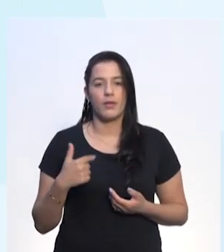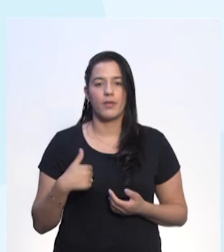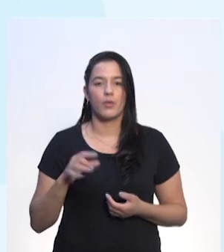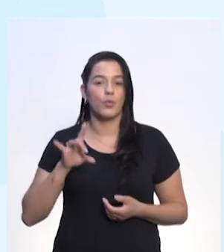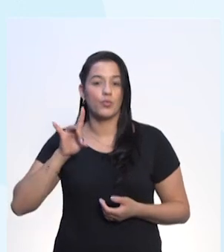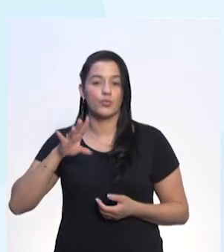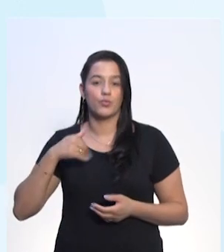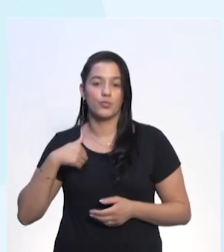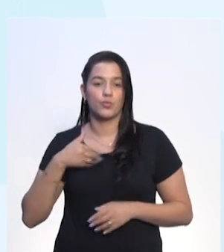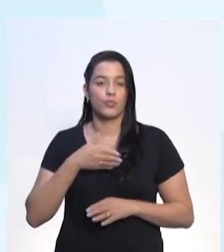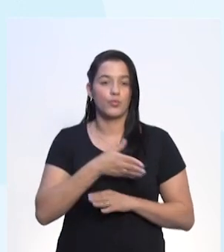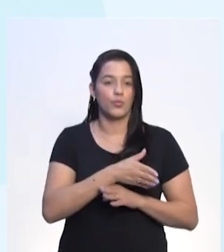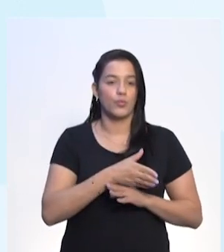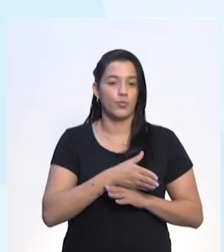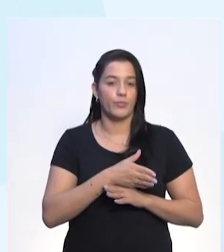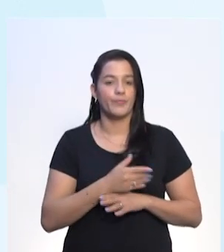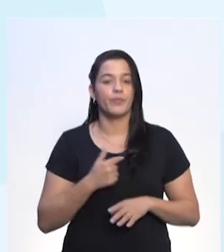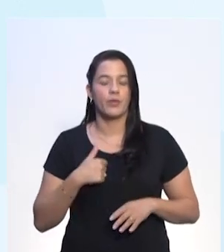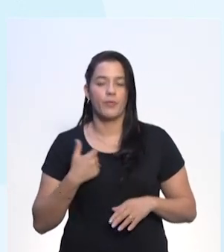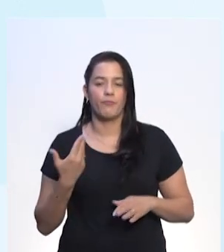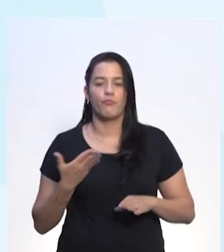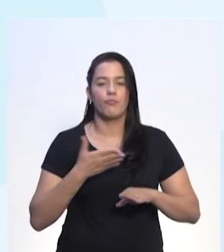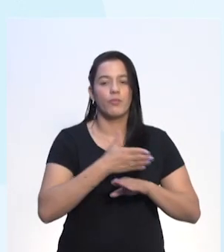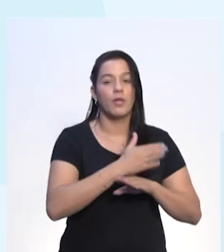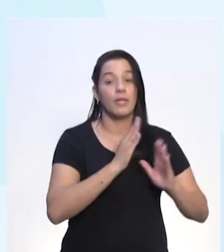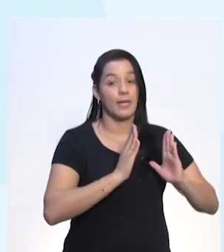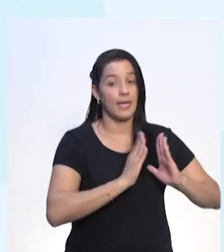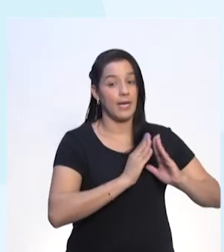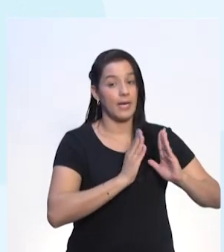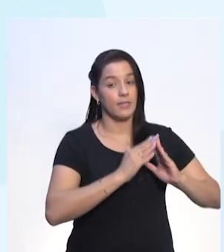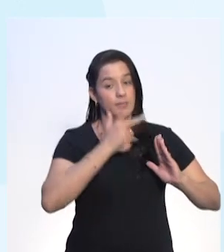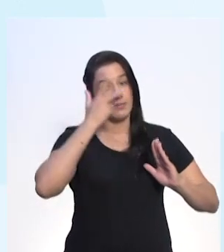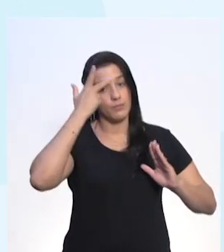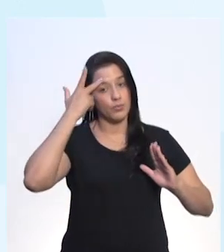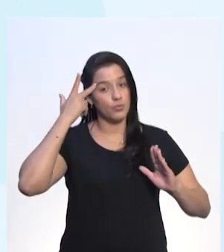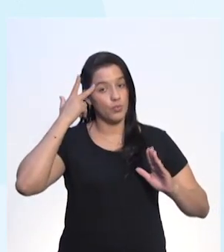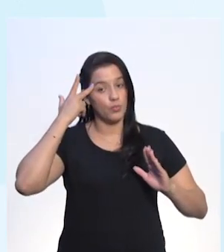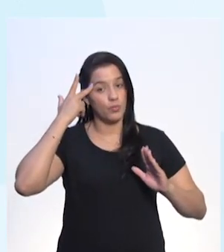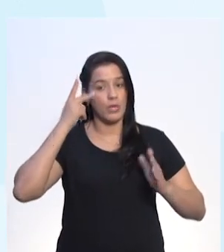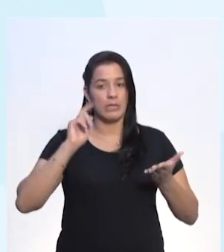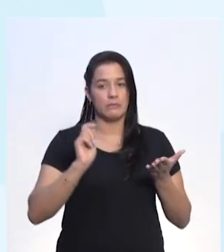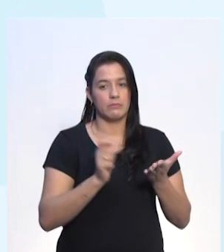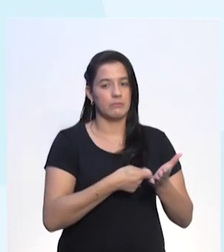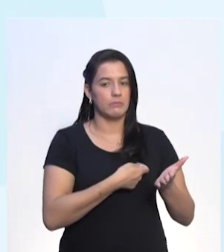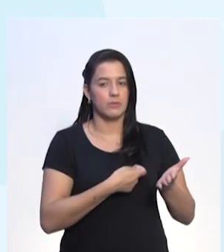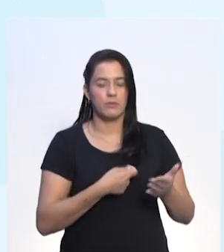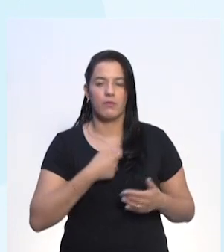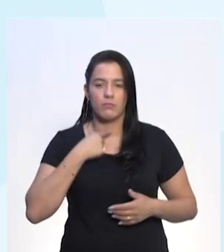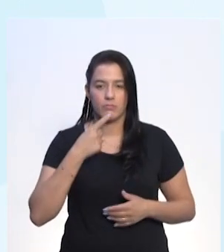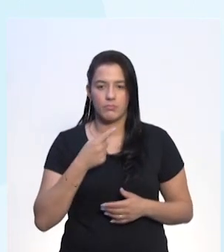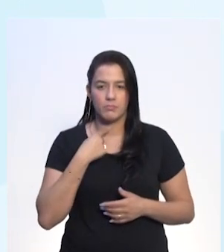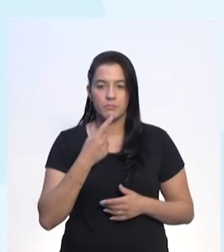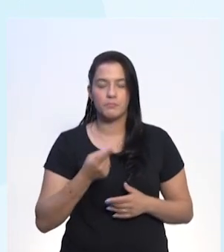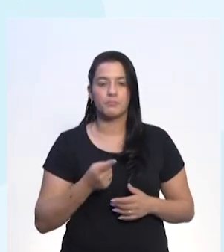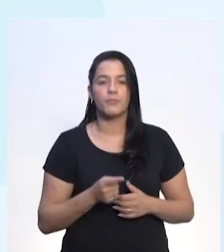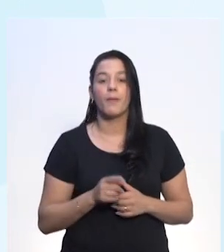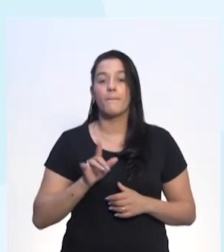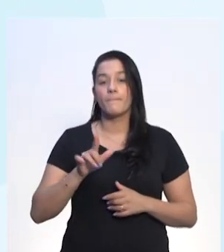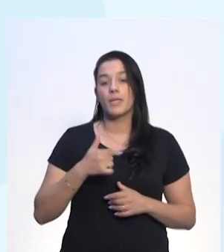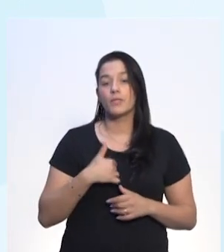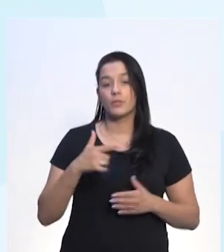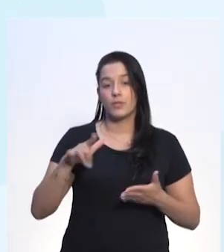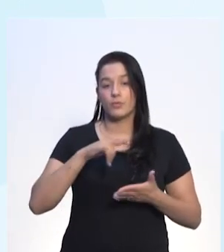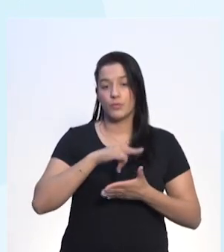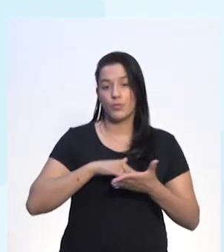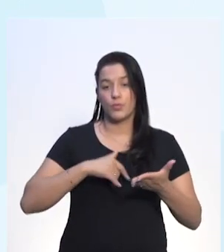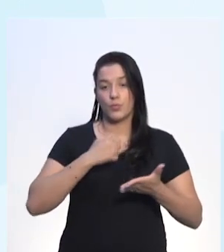job. Estou fazendo um job, então no job a gente não tem a questão de você assinar a carteira. Mas você tem ali um